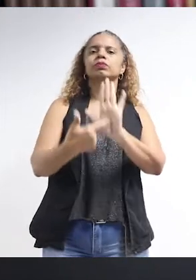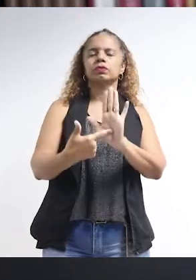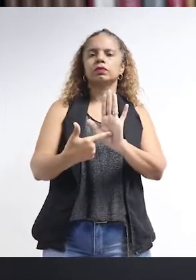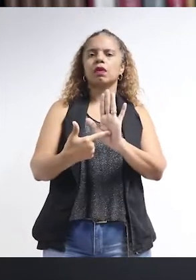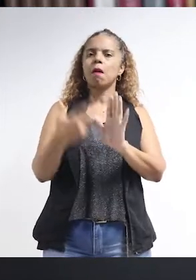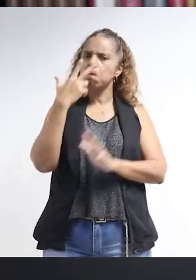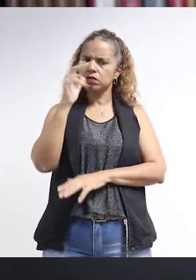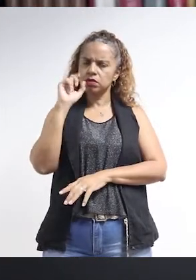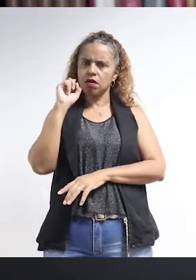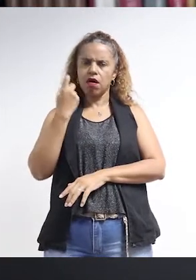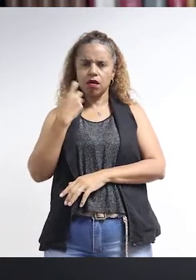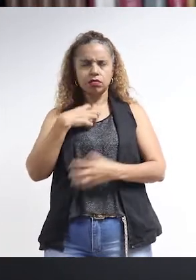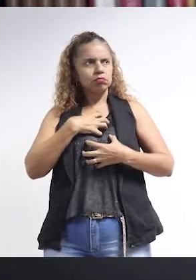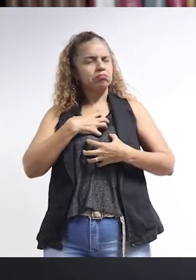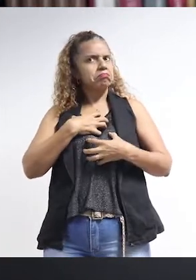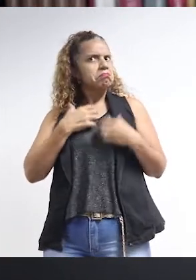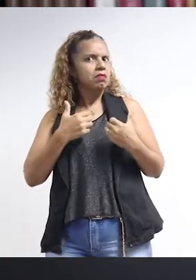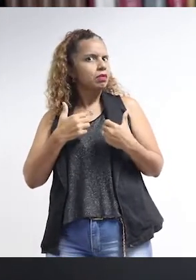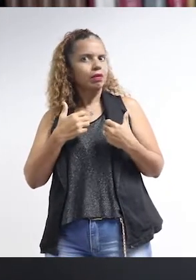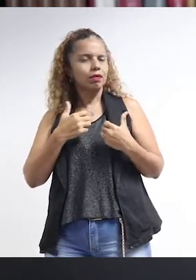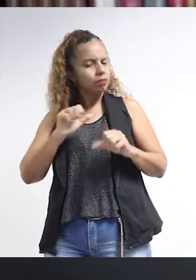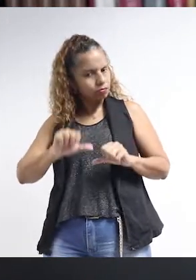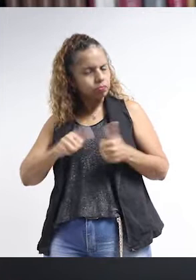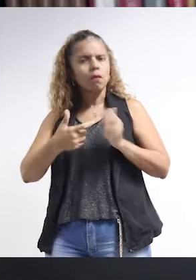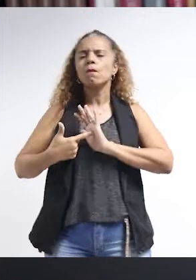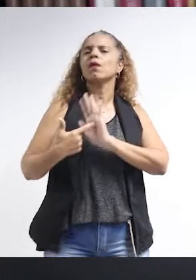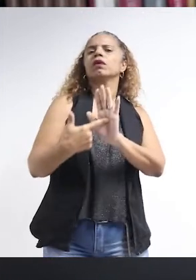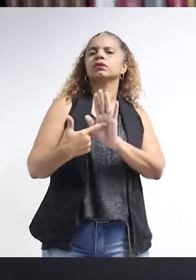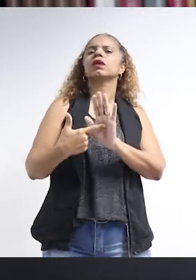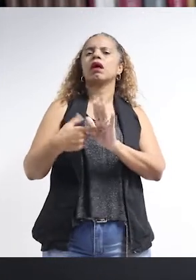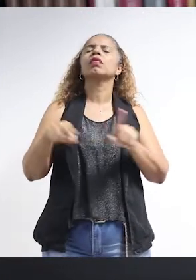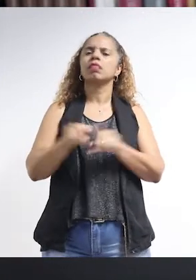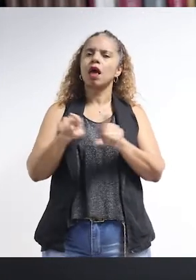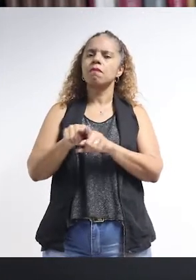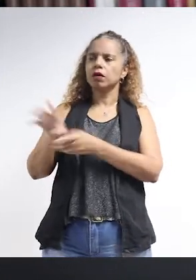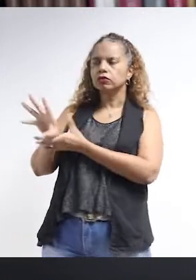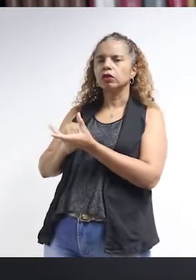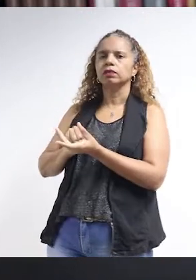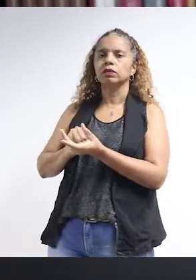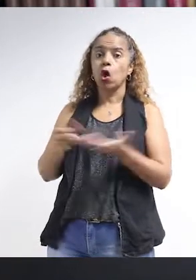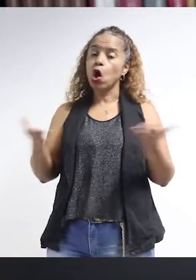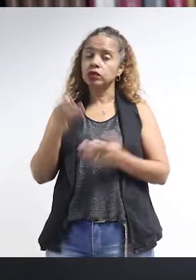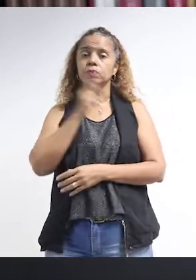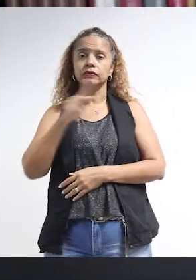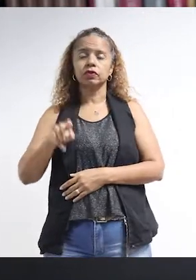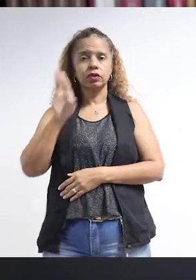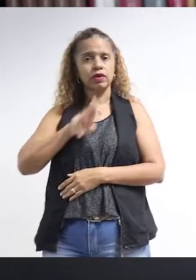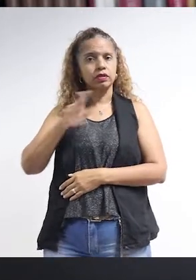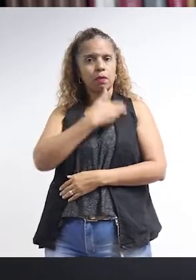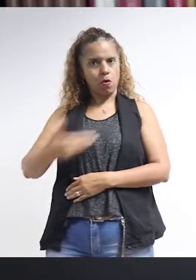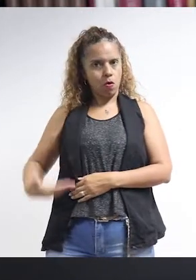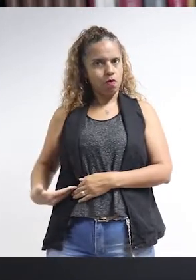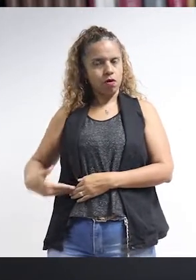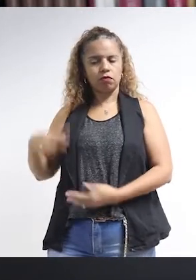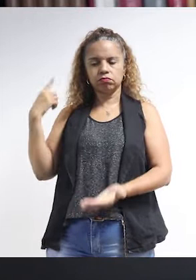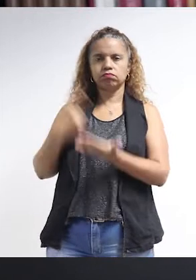conforto aparente. Hoje, como professora de uma universidade pública, eu me sinto plenamente